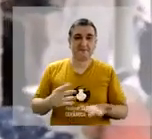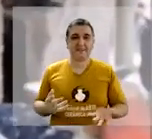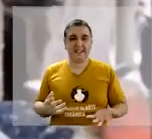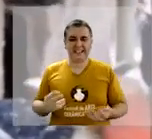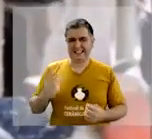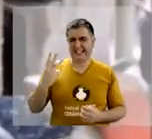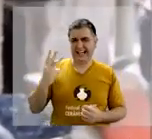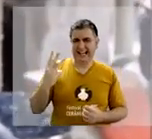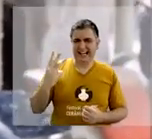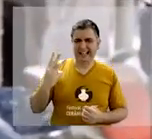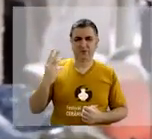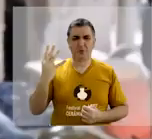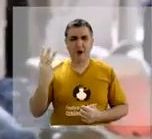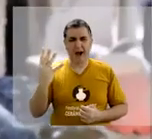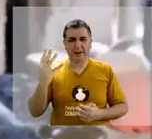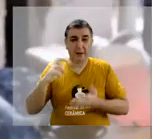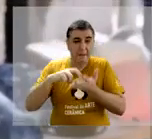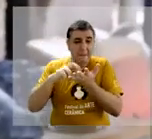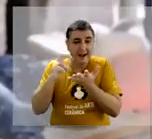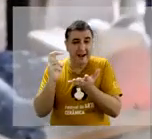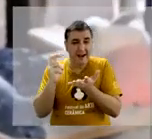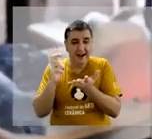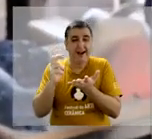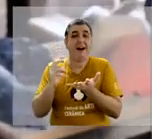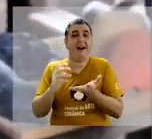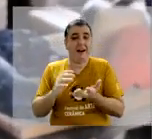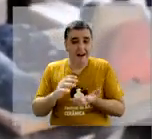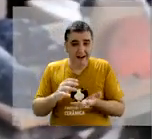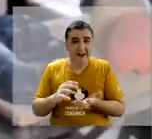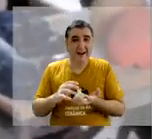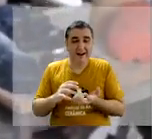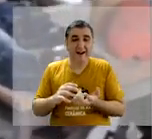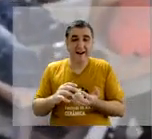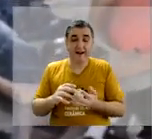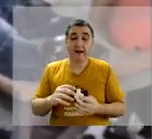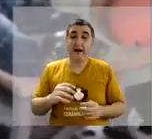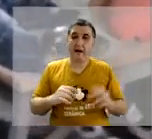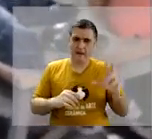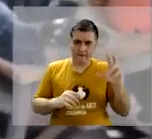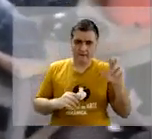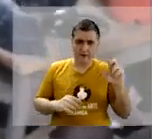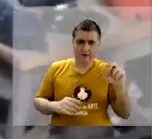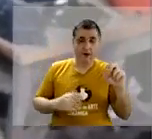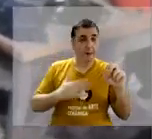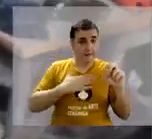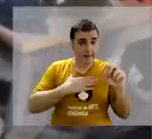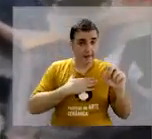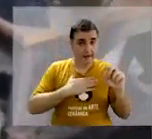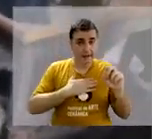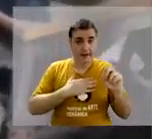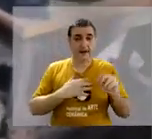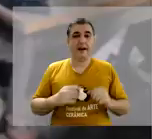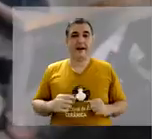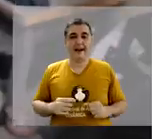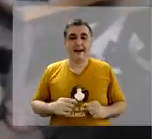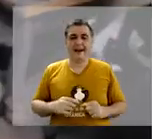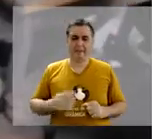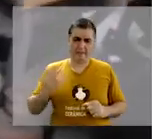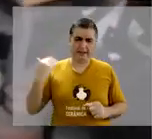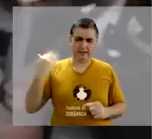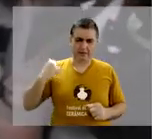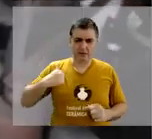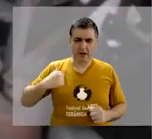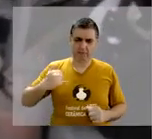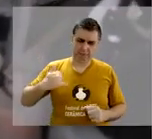um pouquinho, uns 3, 4 anos, assim, que eu me lembro dela fazendo. Agora minha avó não, minha avó eu